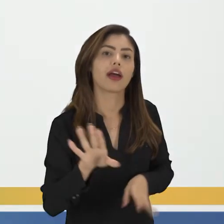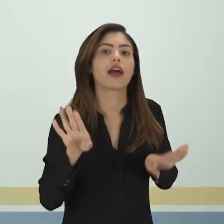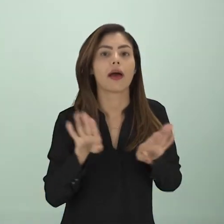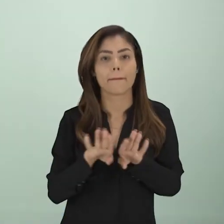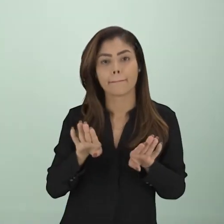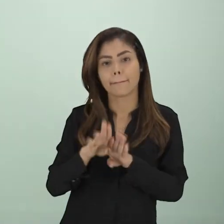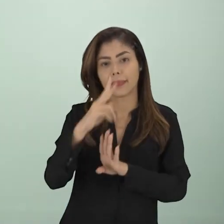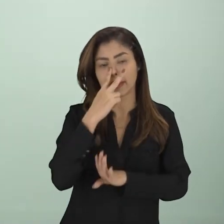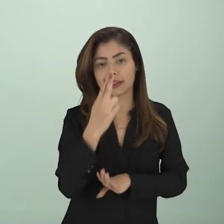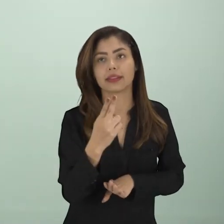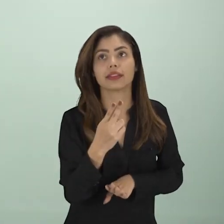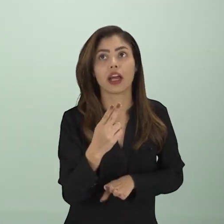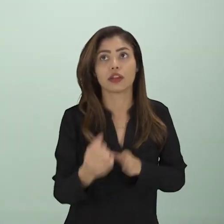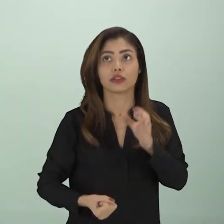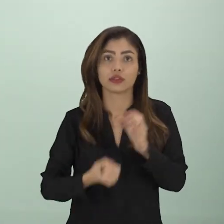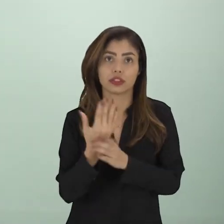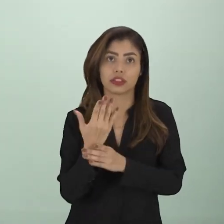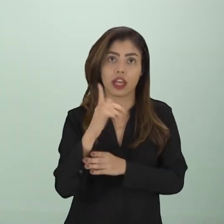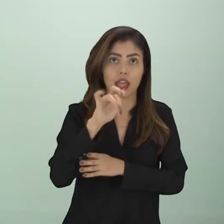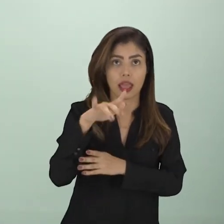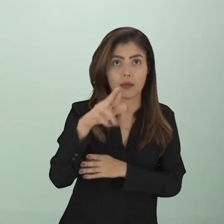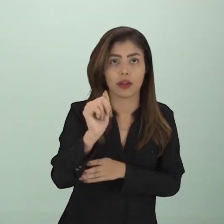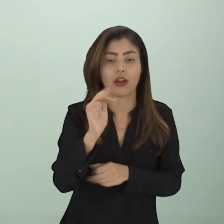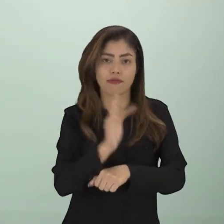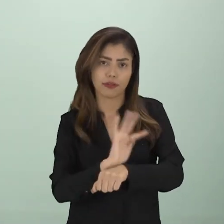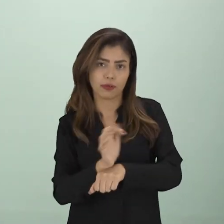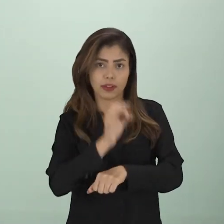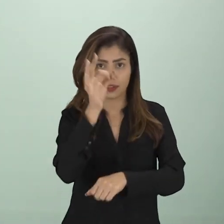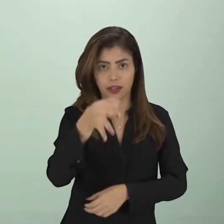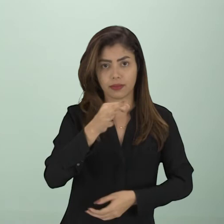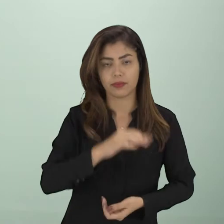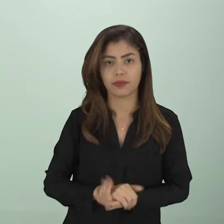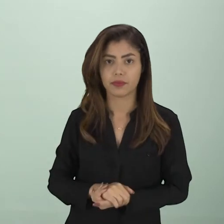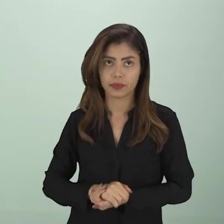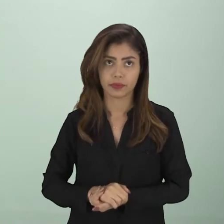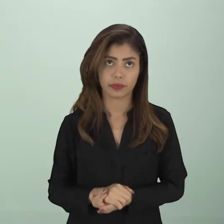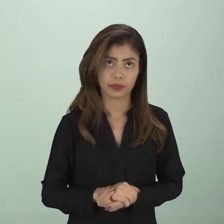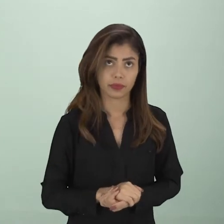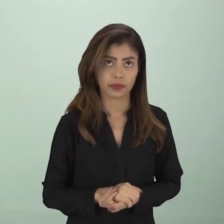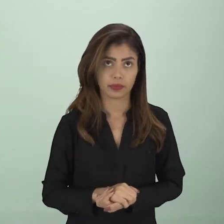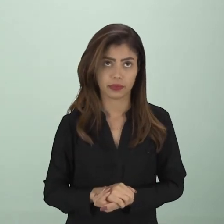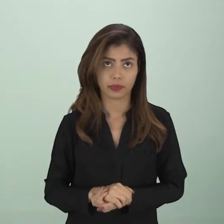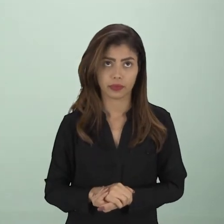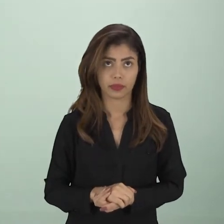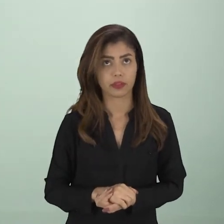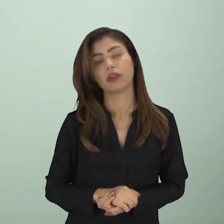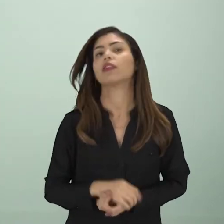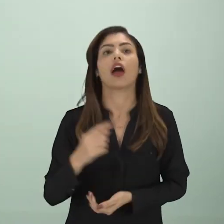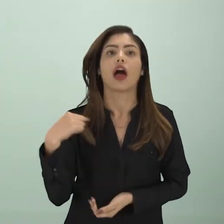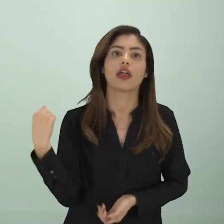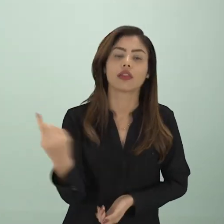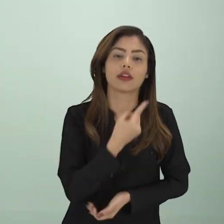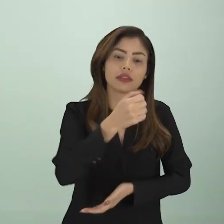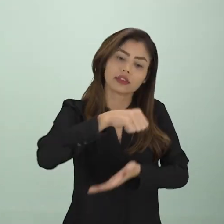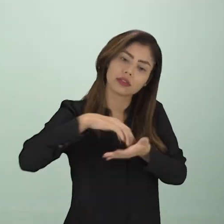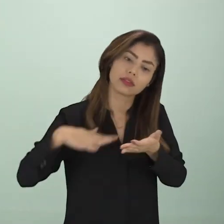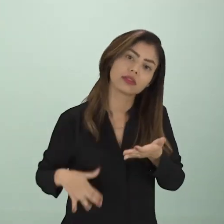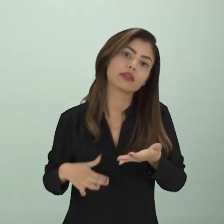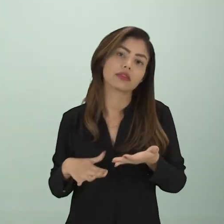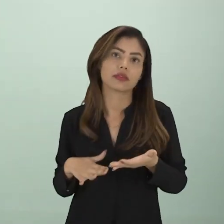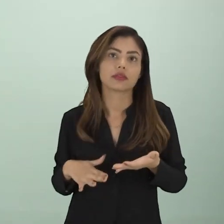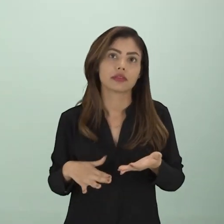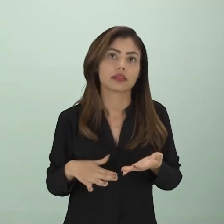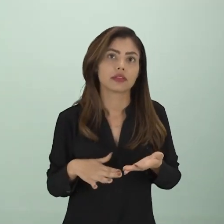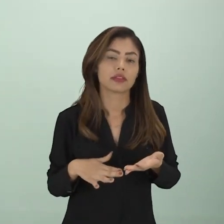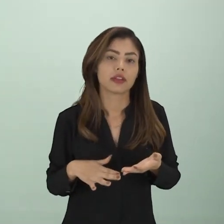que a gente pudesse criar e elaborar um filme, certo? E a nossa atividade